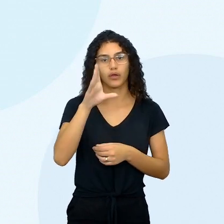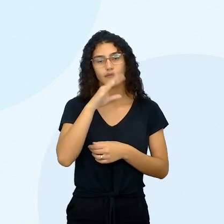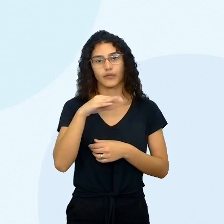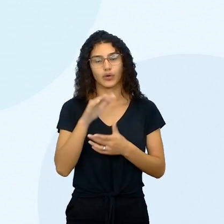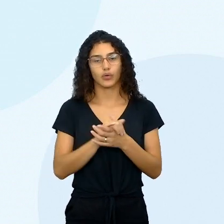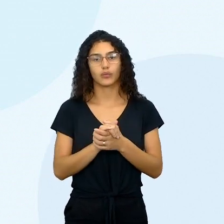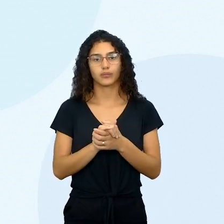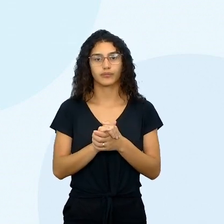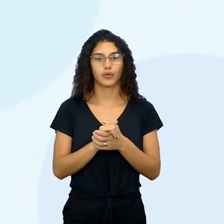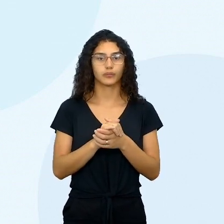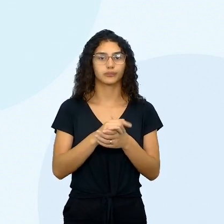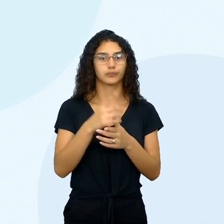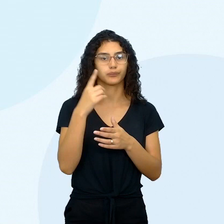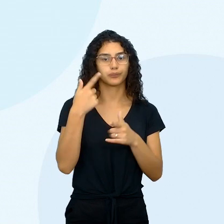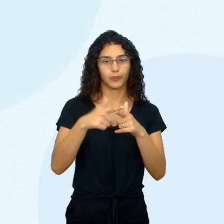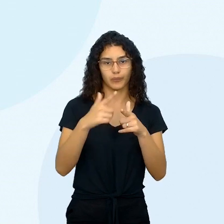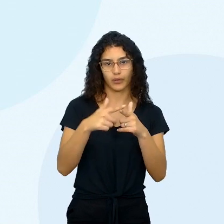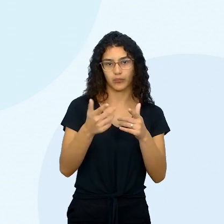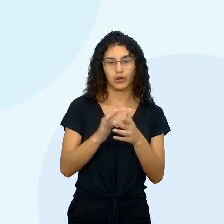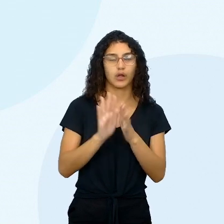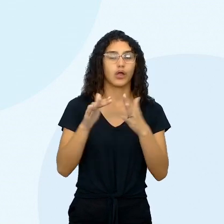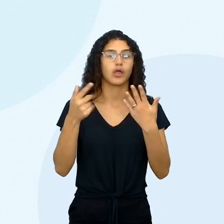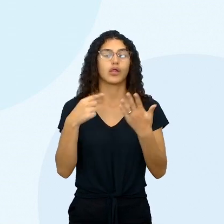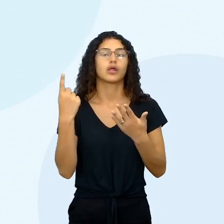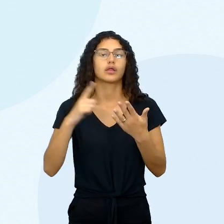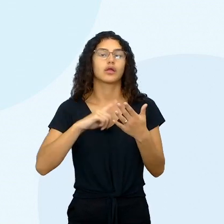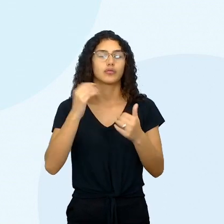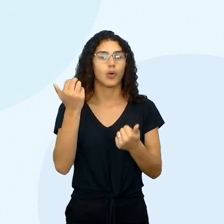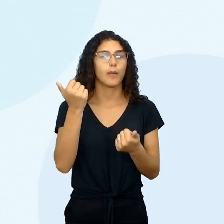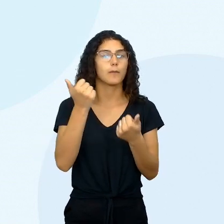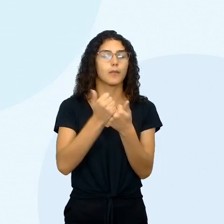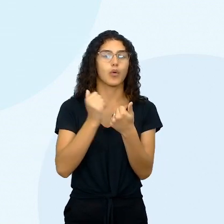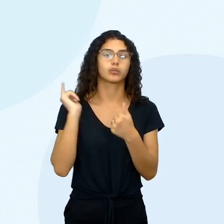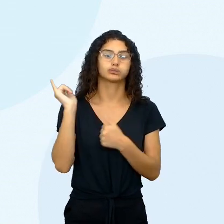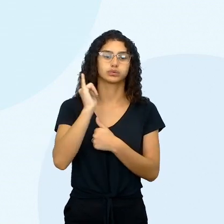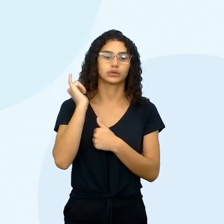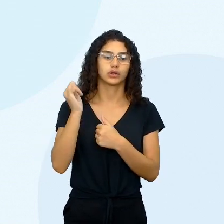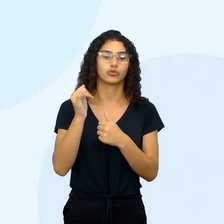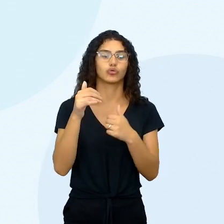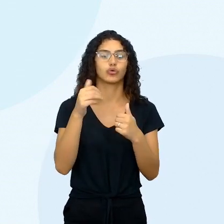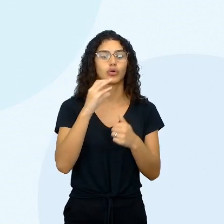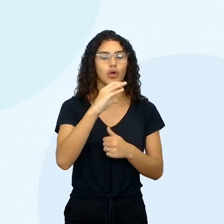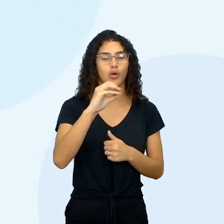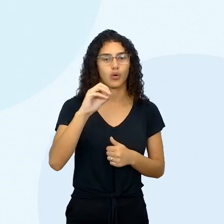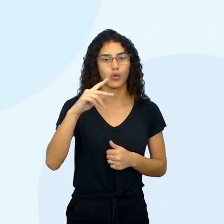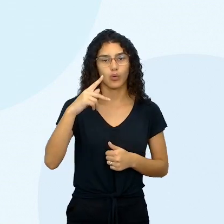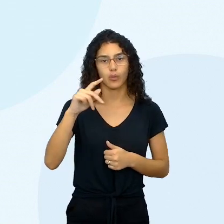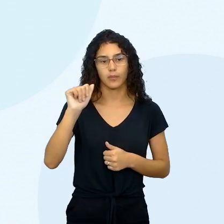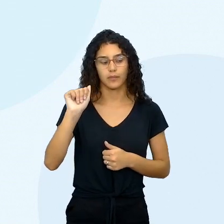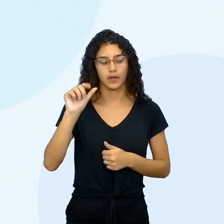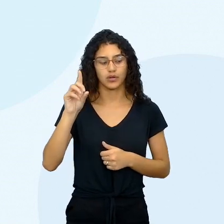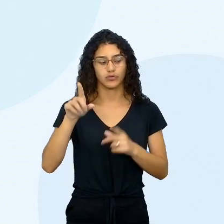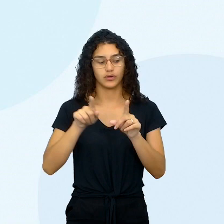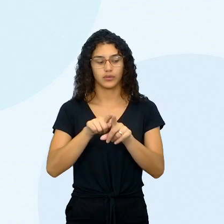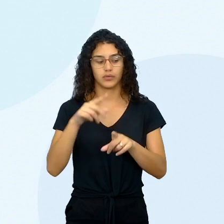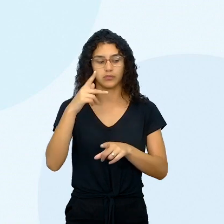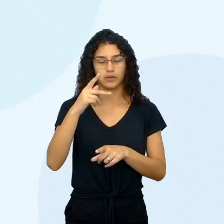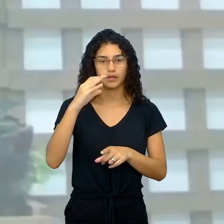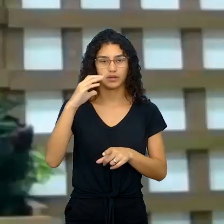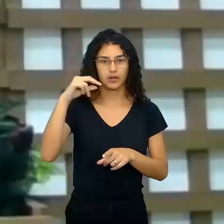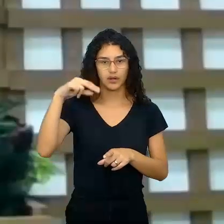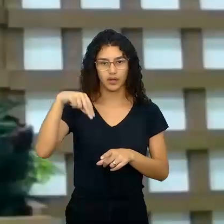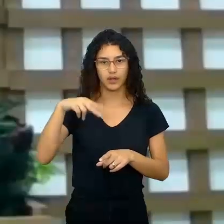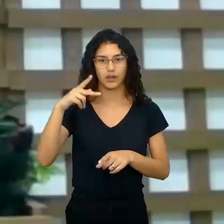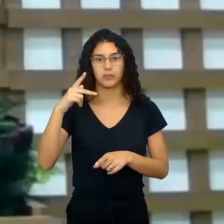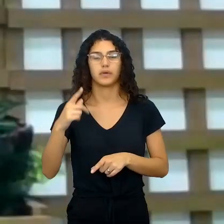ficar panfletando mudas, né. Então, a gente teve um apoio enorme da equipe da COPED, também de uma equipe de PCNPs,